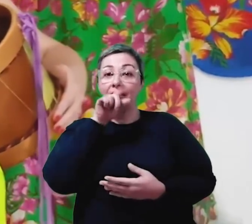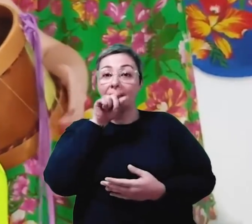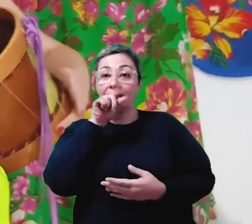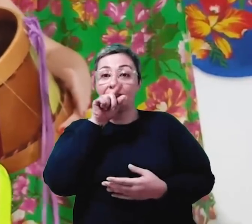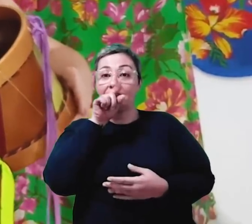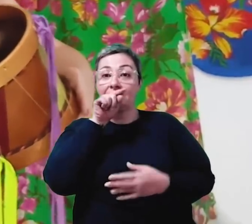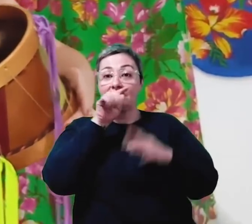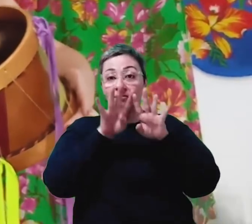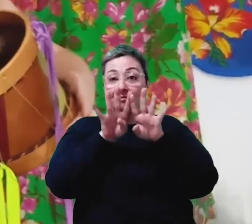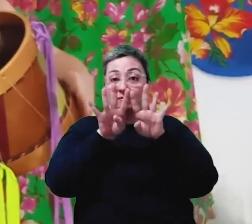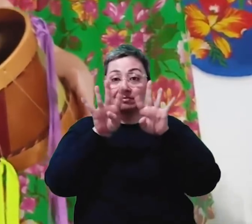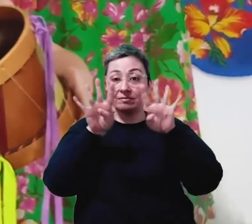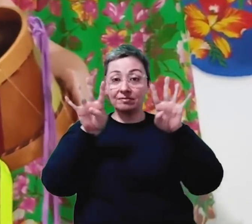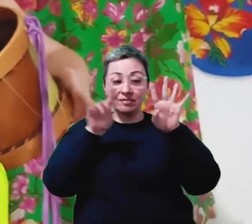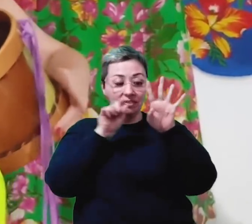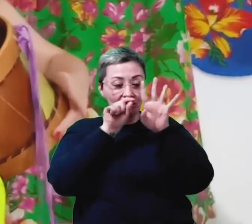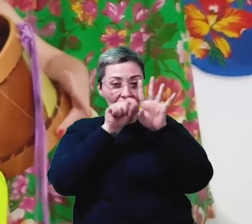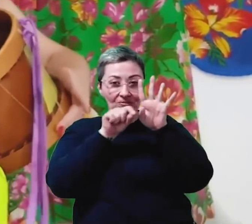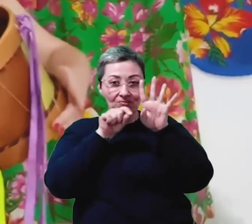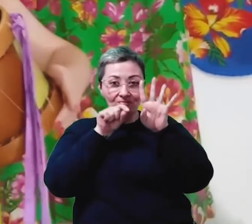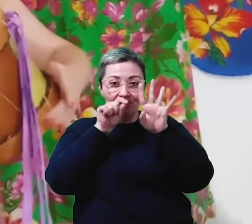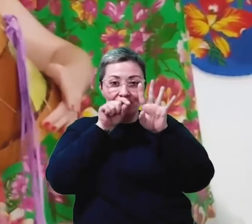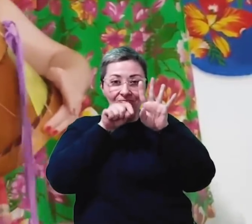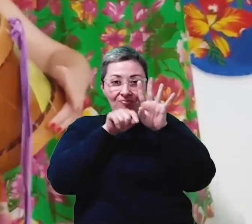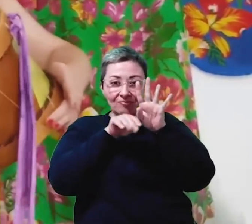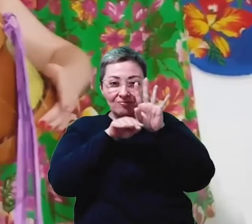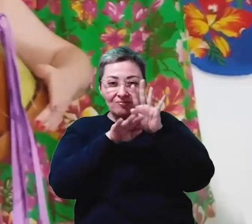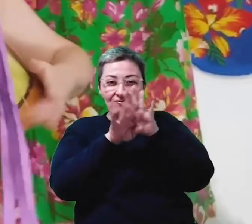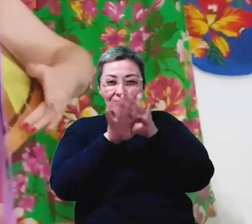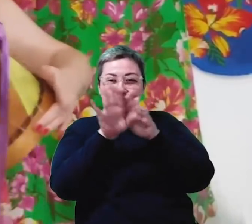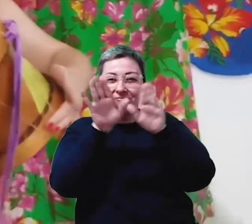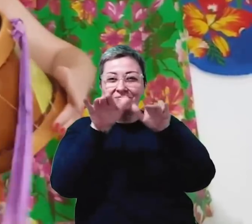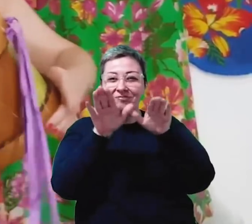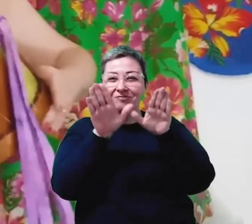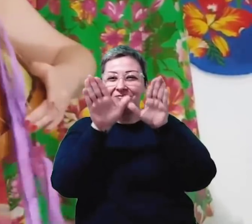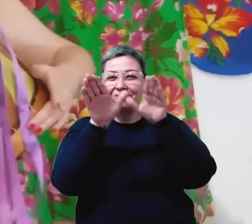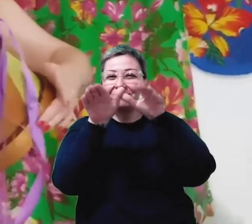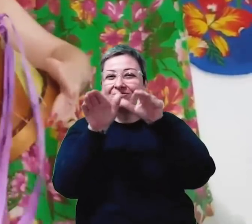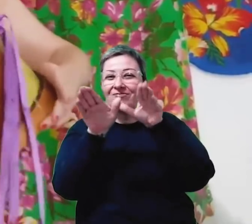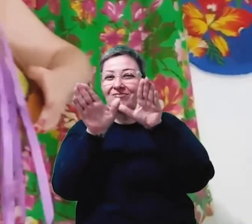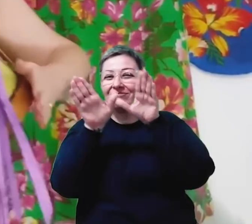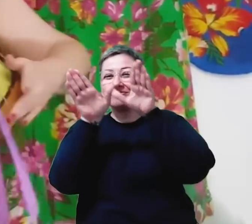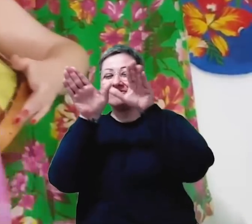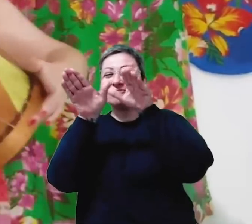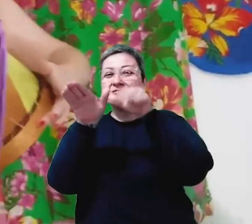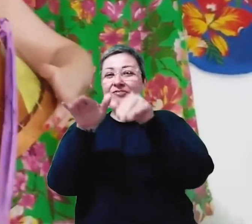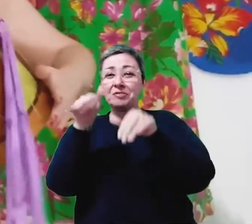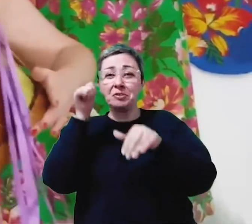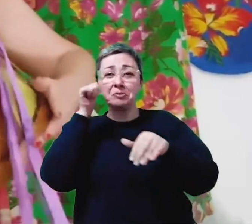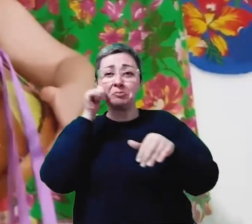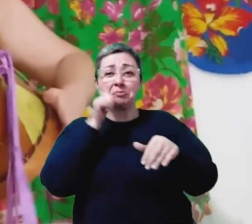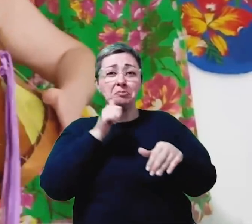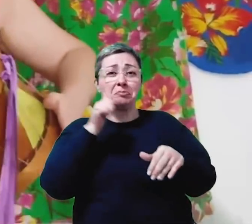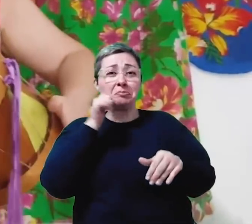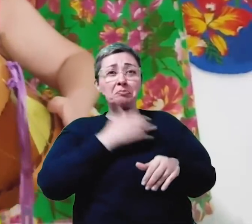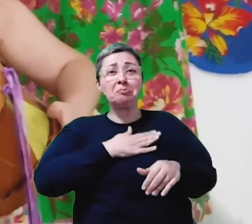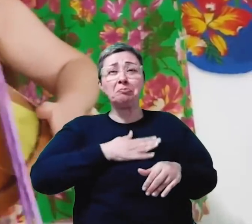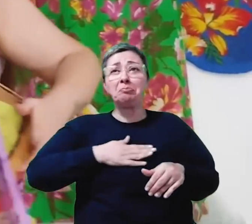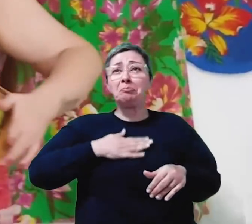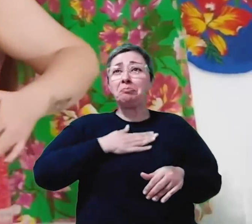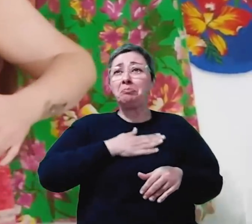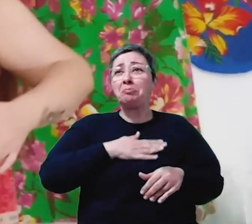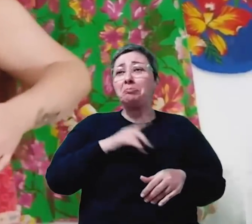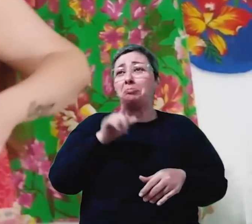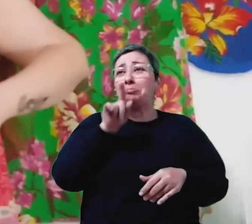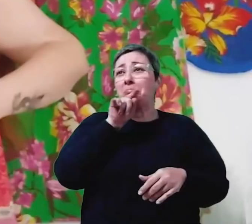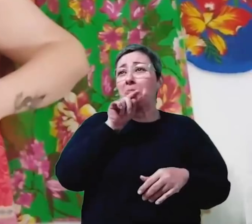Sabiá lá na gaiola fez um buraquinho, voou, voou, voou, voou, e a menina que